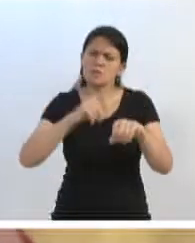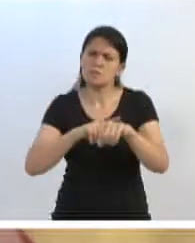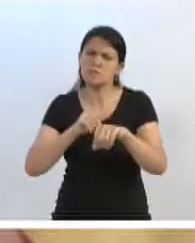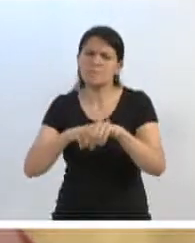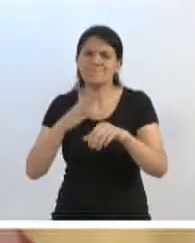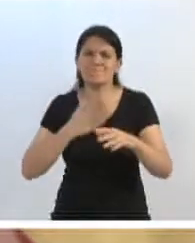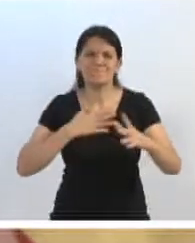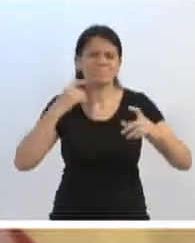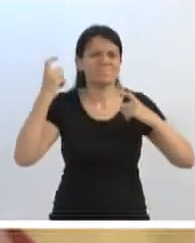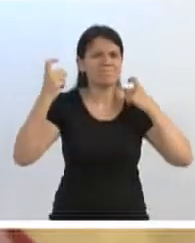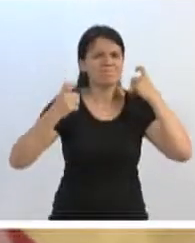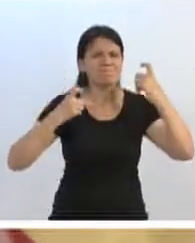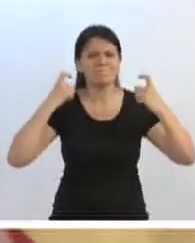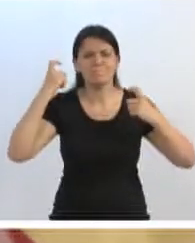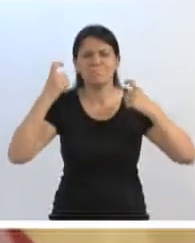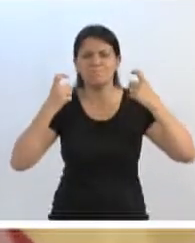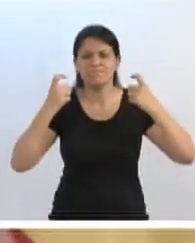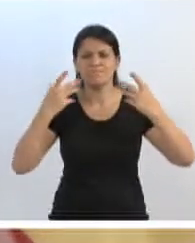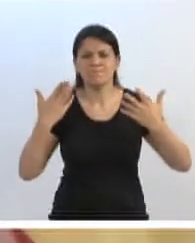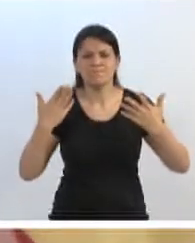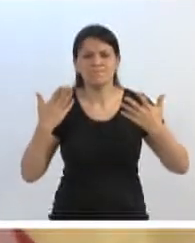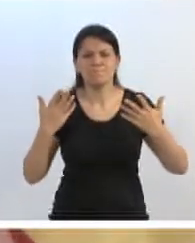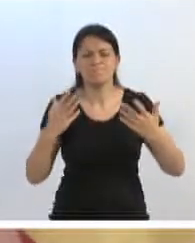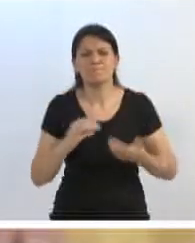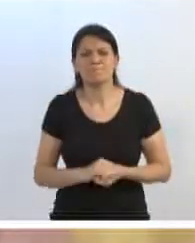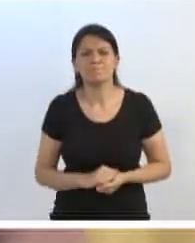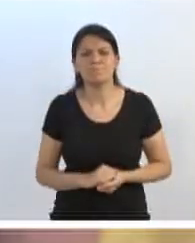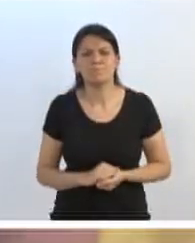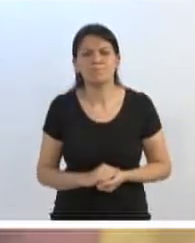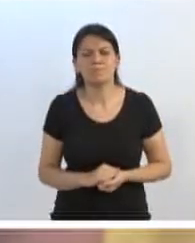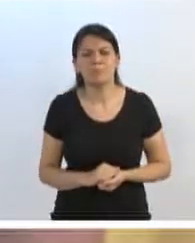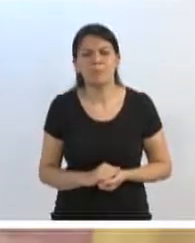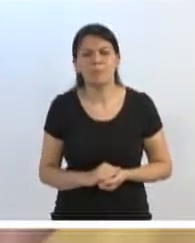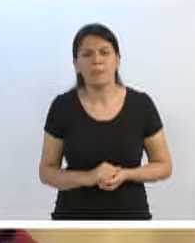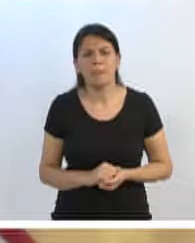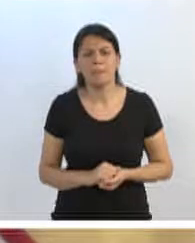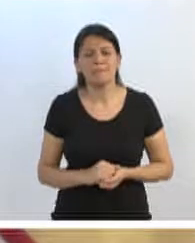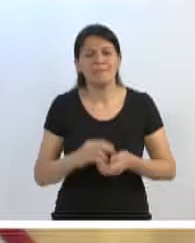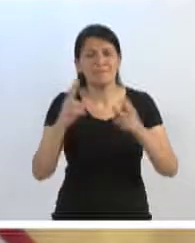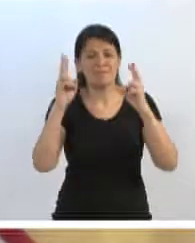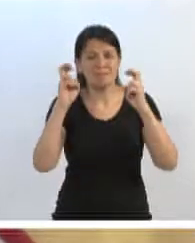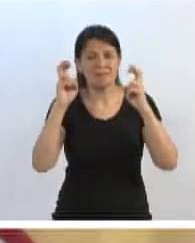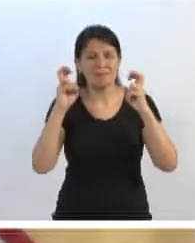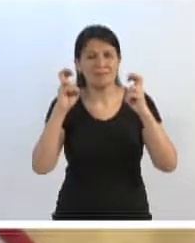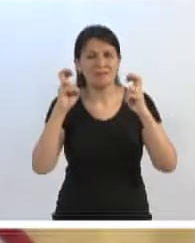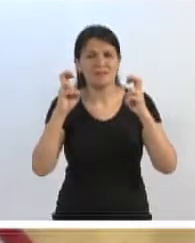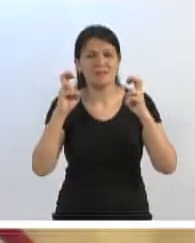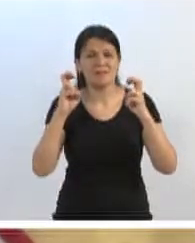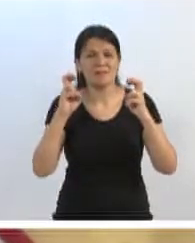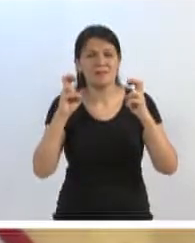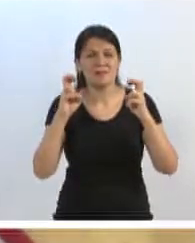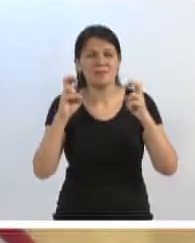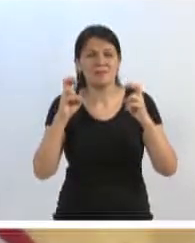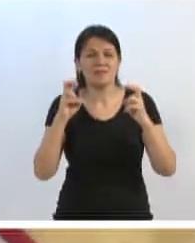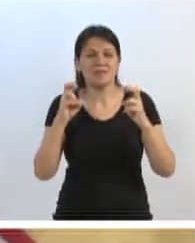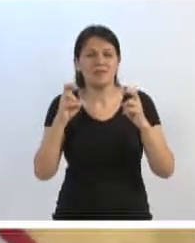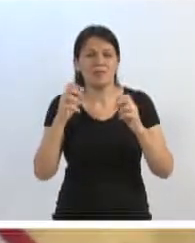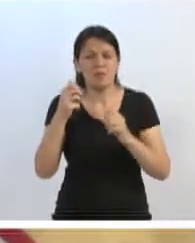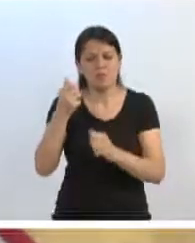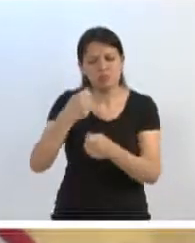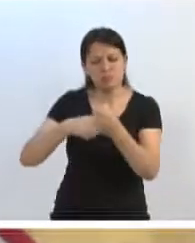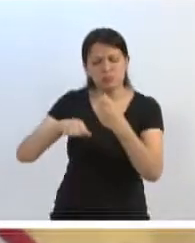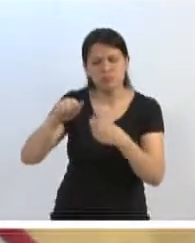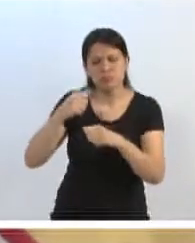minha preocupação com relação às questões que dizem respeito ao subfinanciamento eu já venho tratando